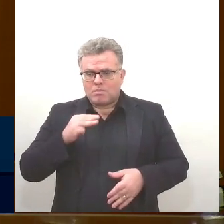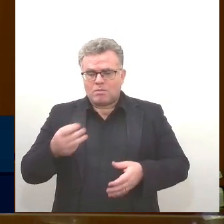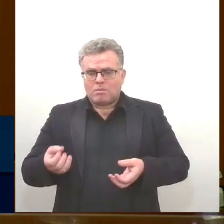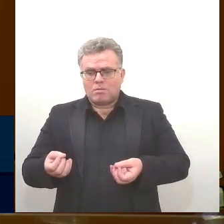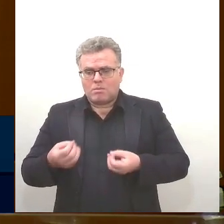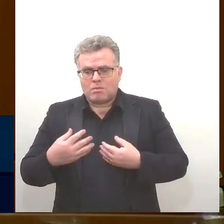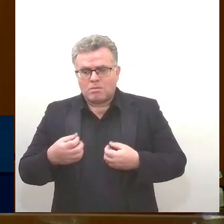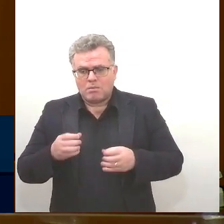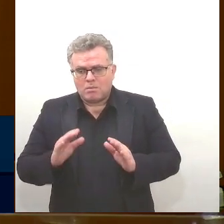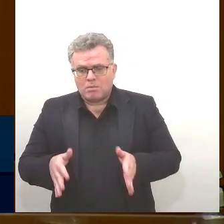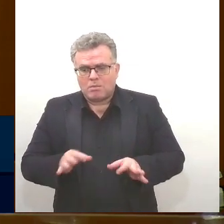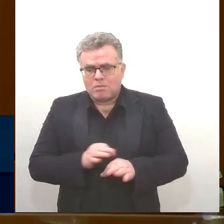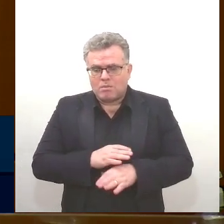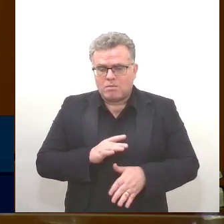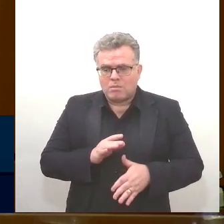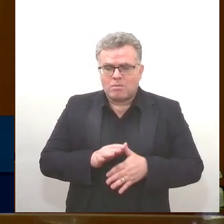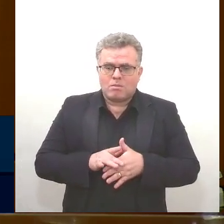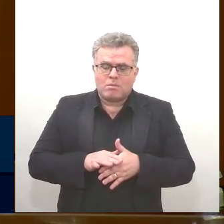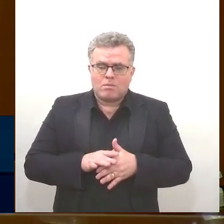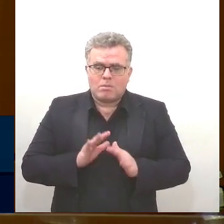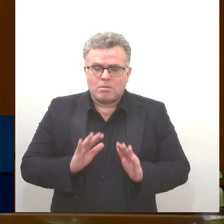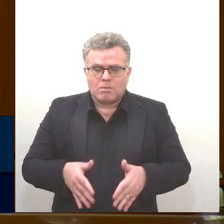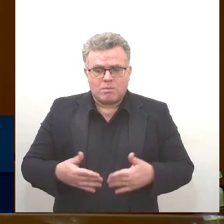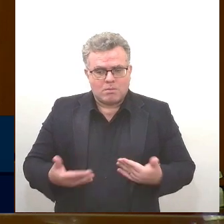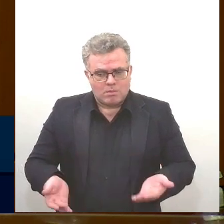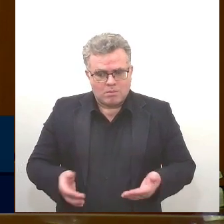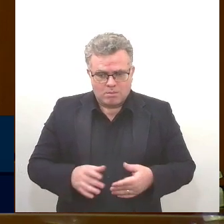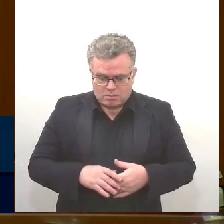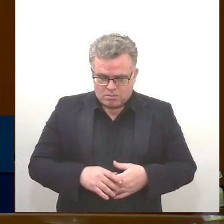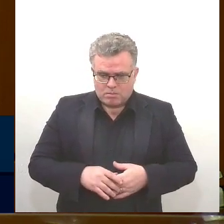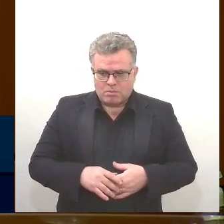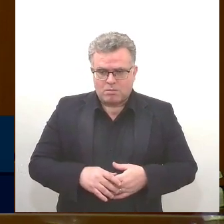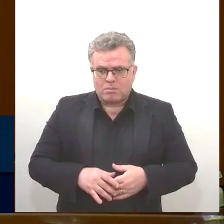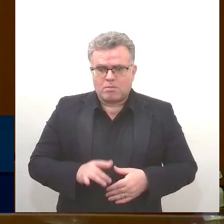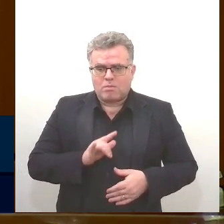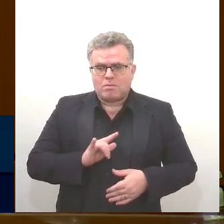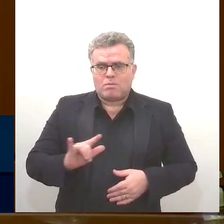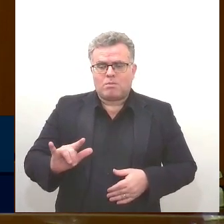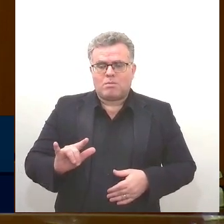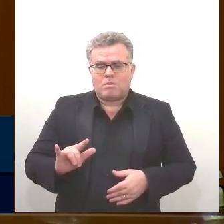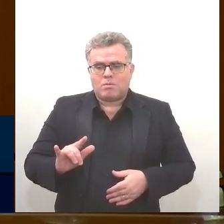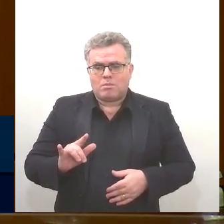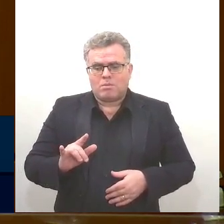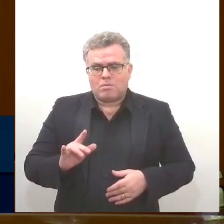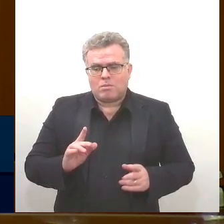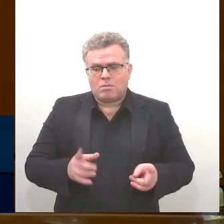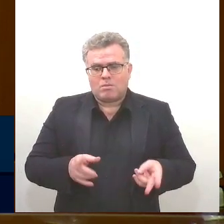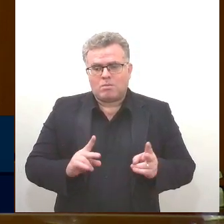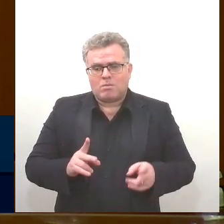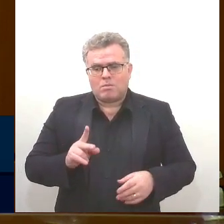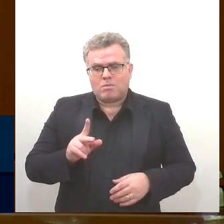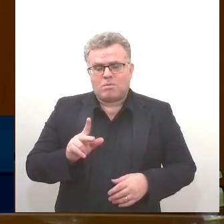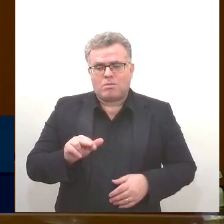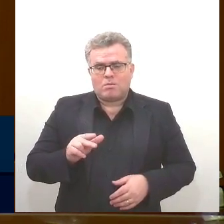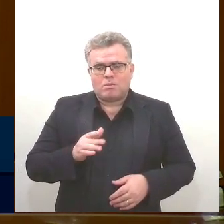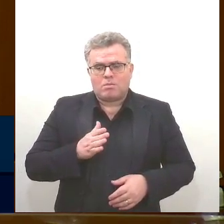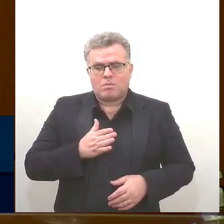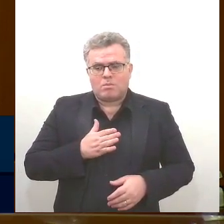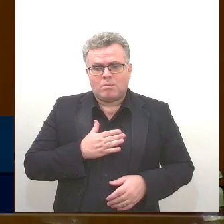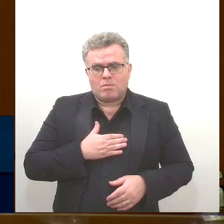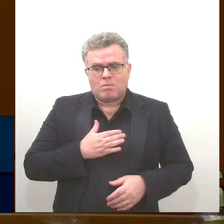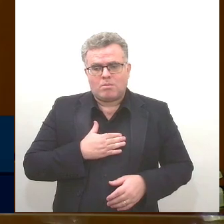Sérgio minha mãe é a pessoa que eu mais amava na minha vida minha irmã passou por um um problema